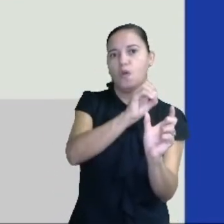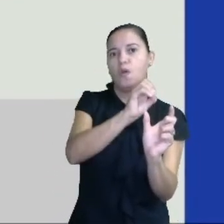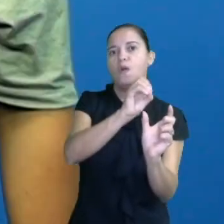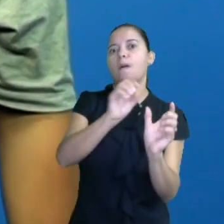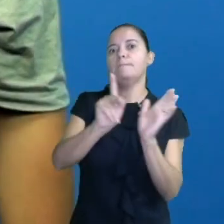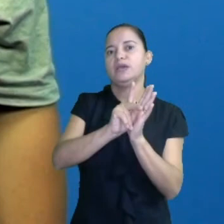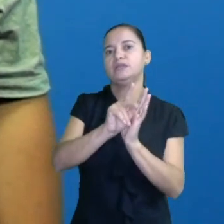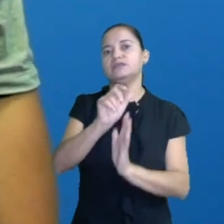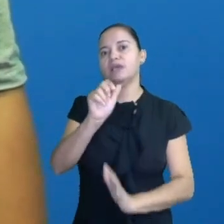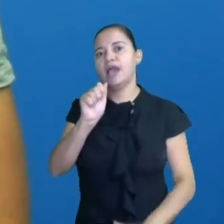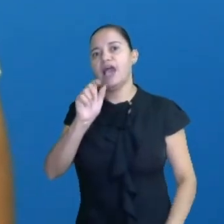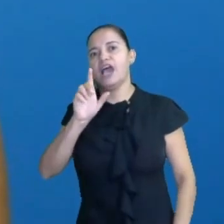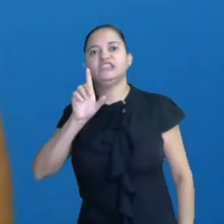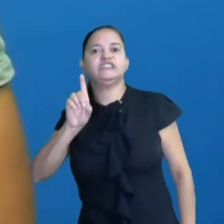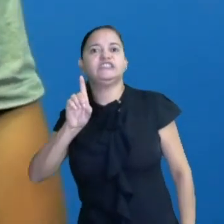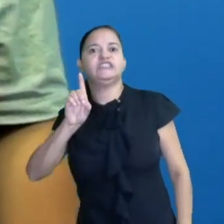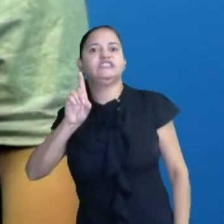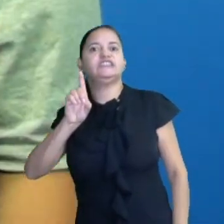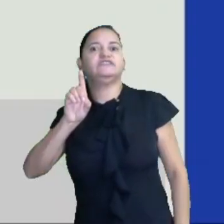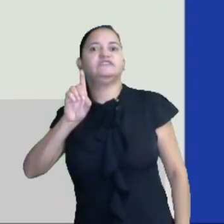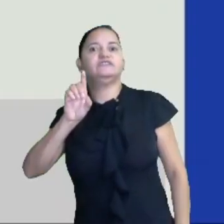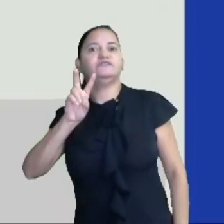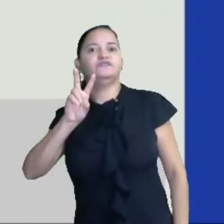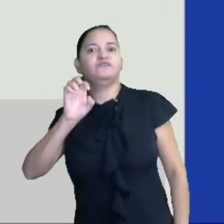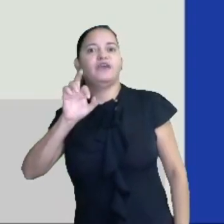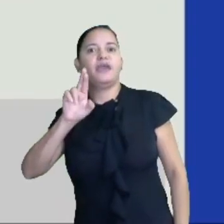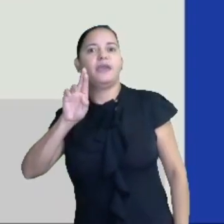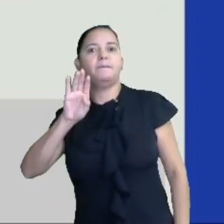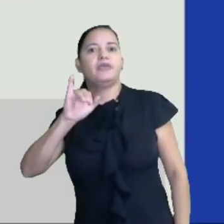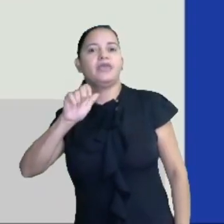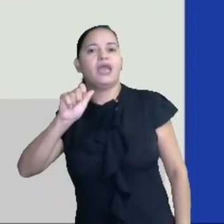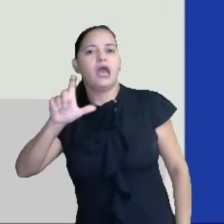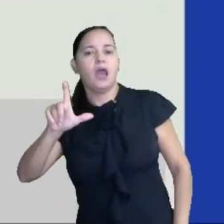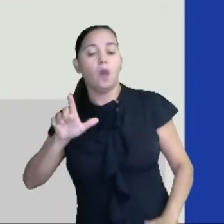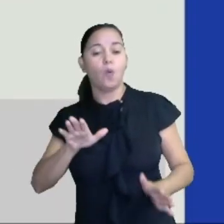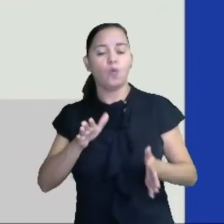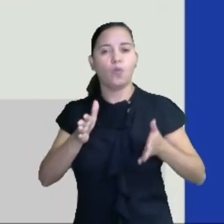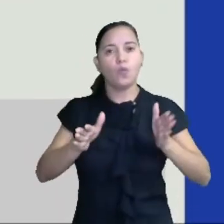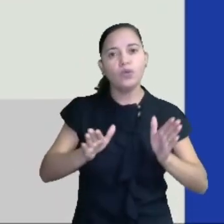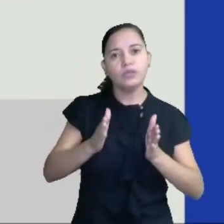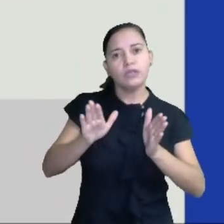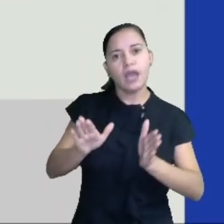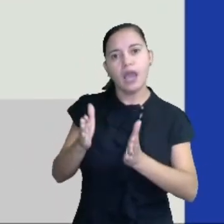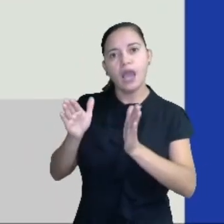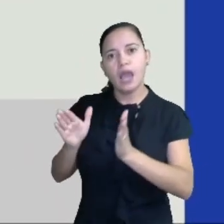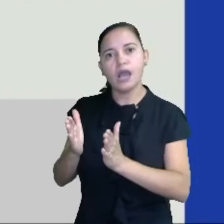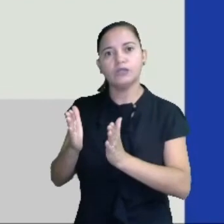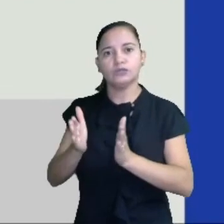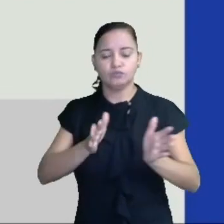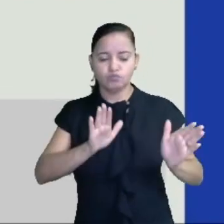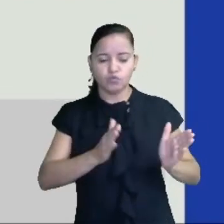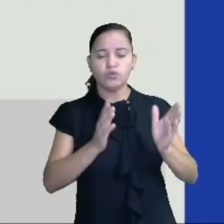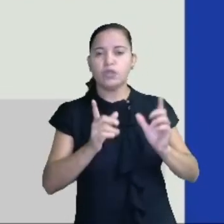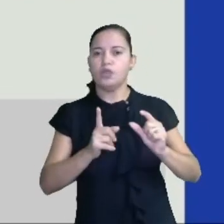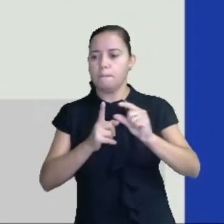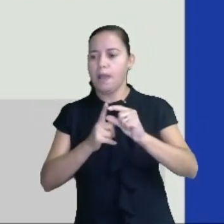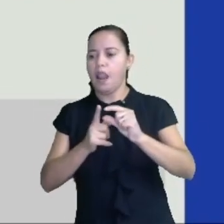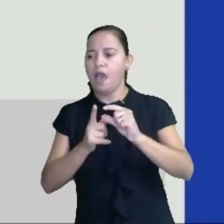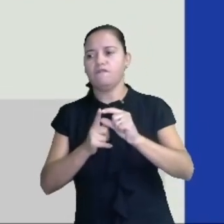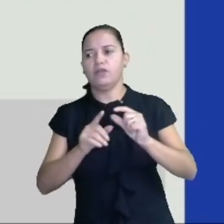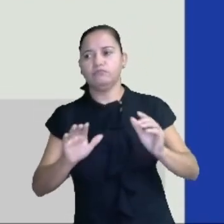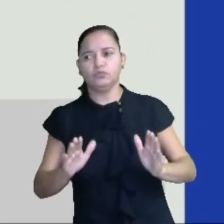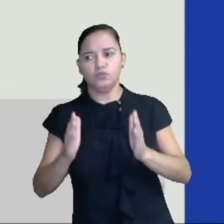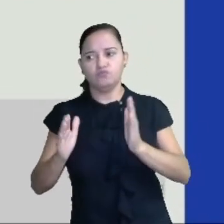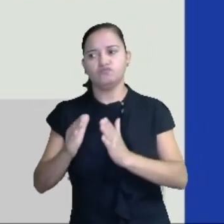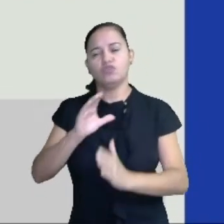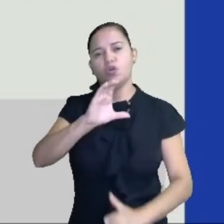Cuidadosamente, quer dizer cuidado, né? O significado cuidado. Cuidadosamente é um sufixo adverbial,